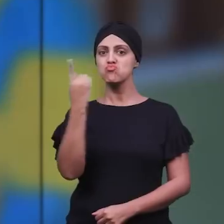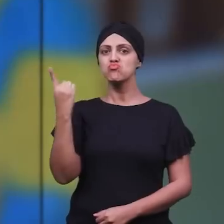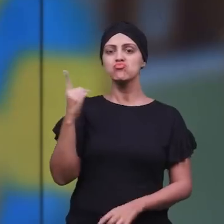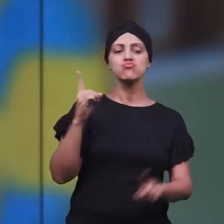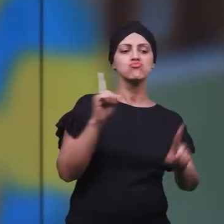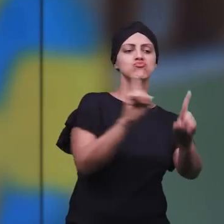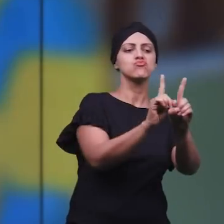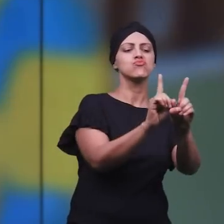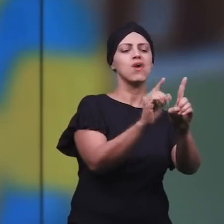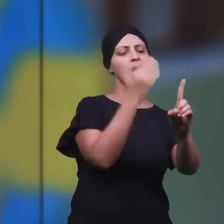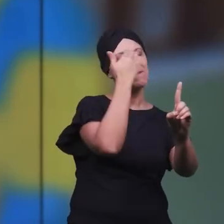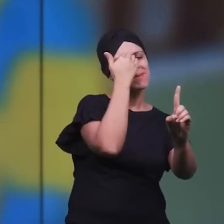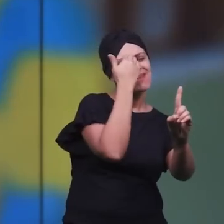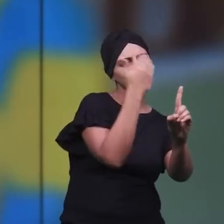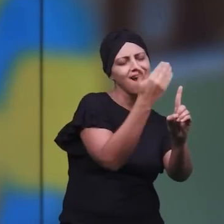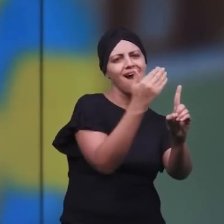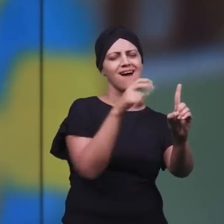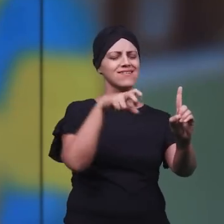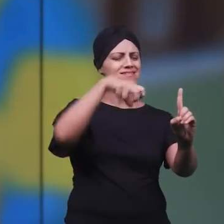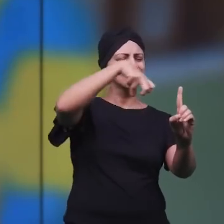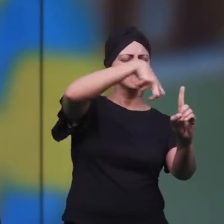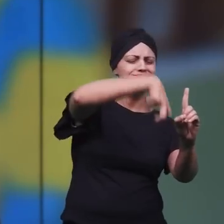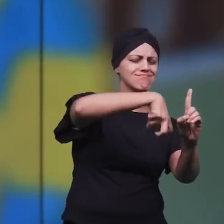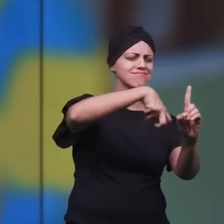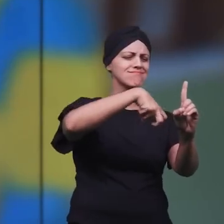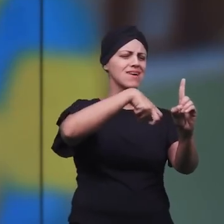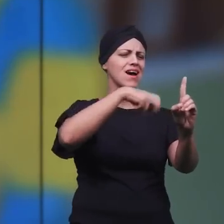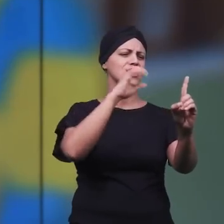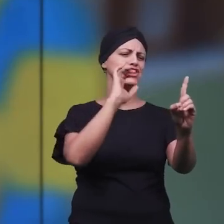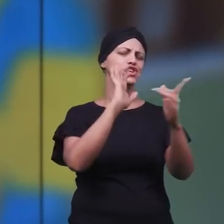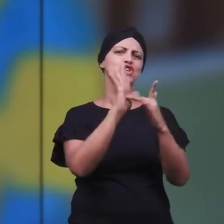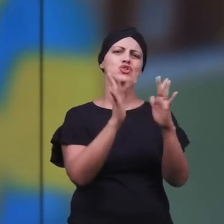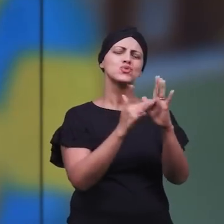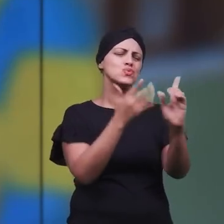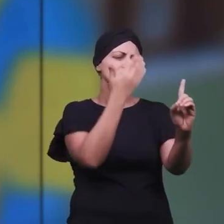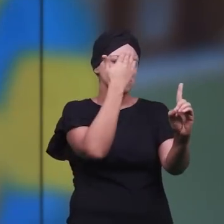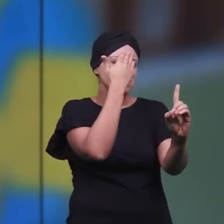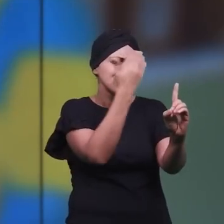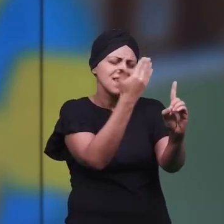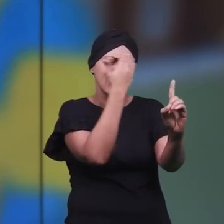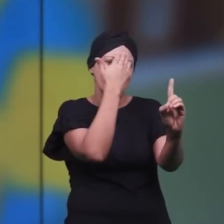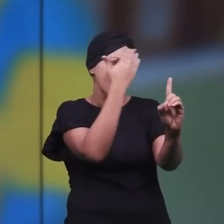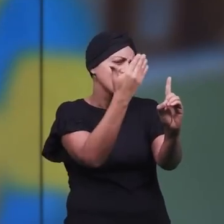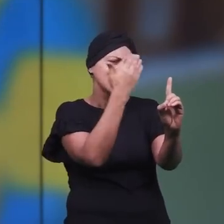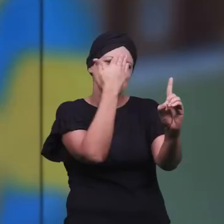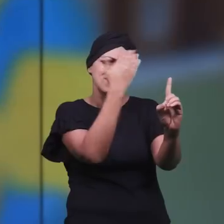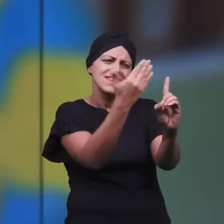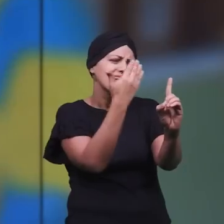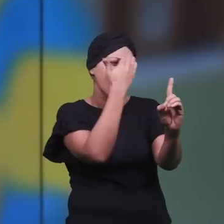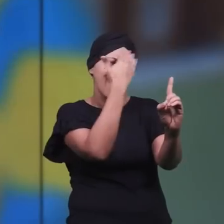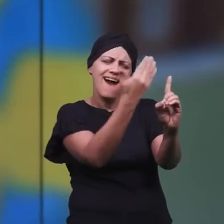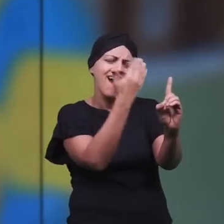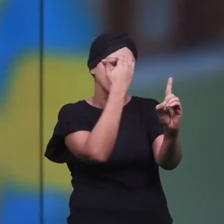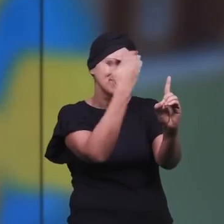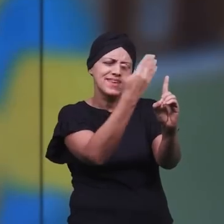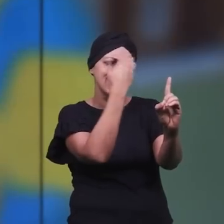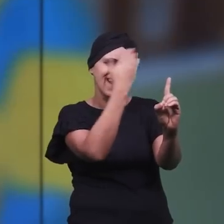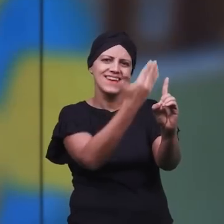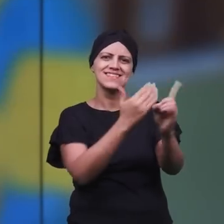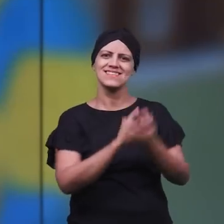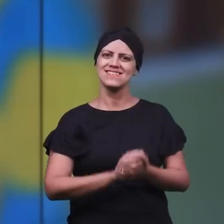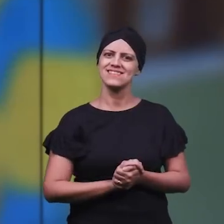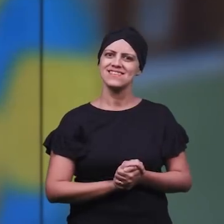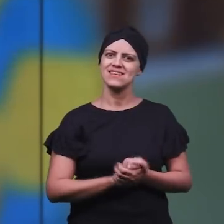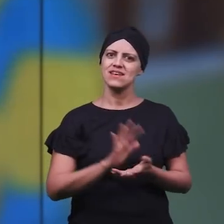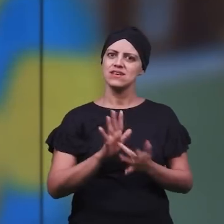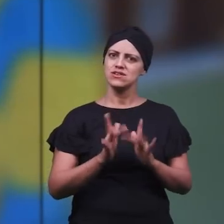para agradecer. Ele se ajoelhou aos pés de Jesus, agradecia e glorificava a Deus. E